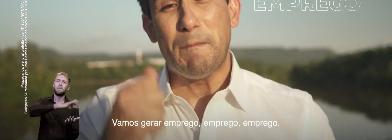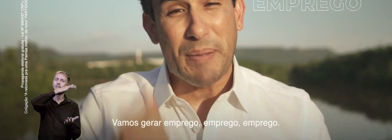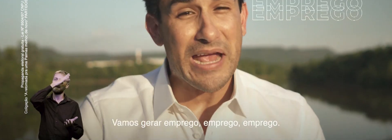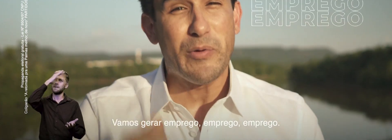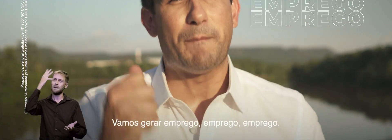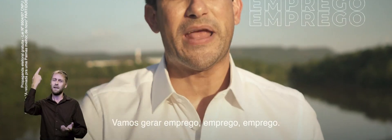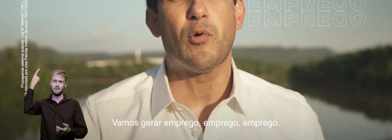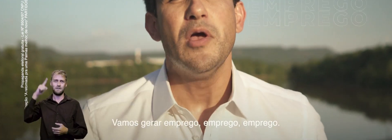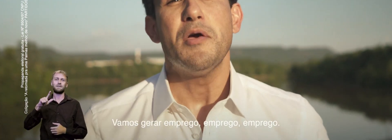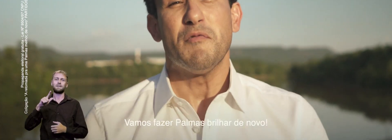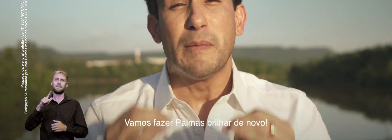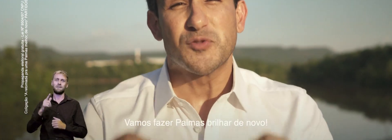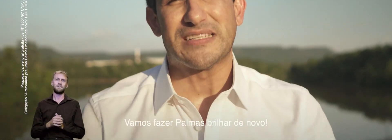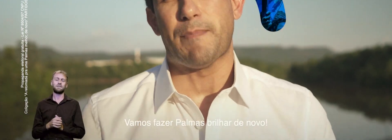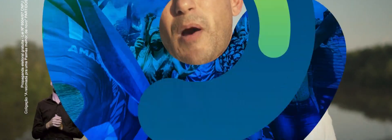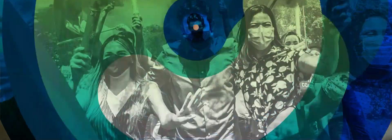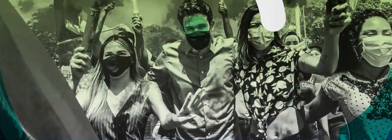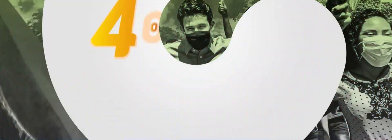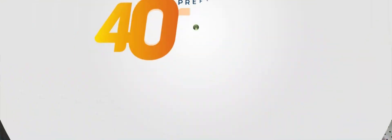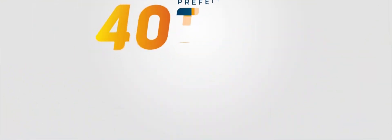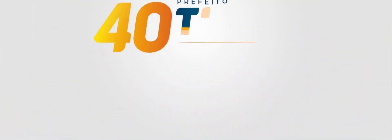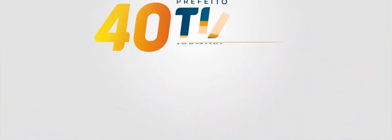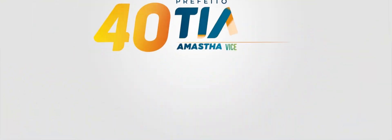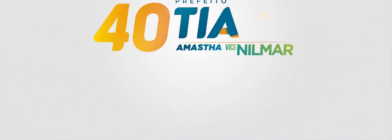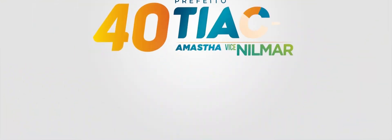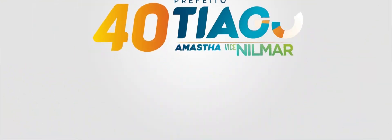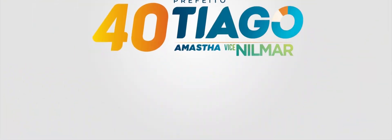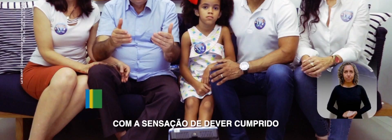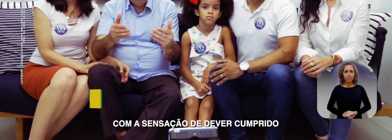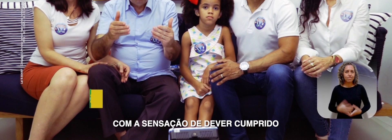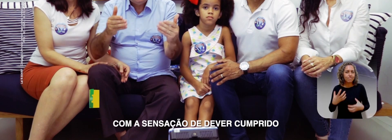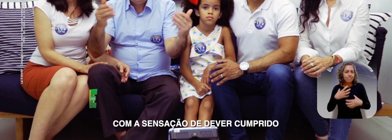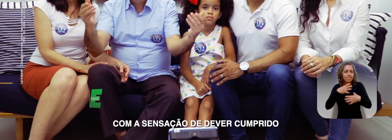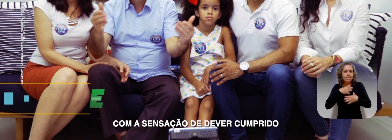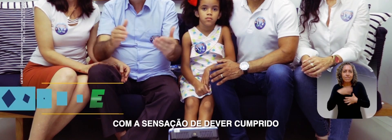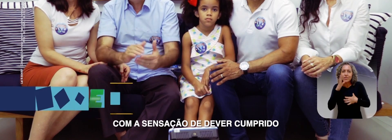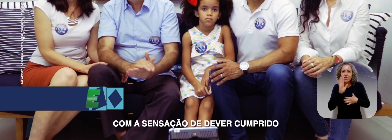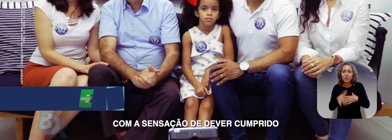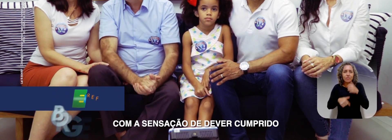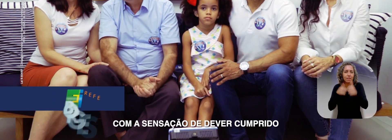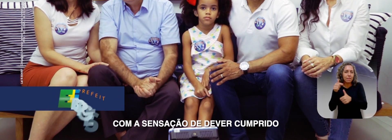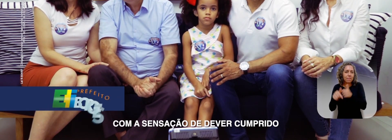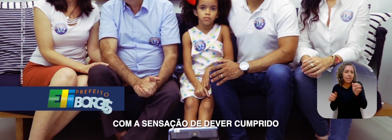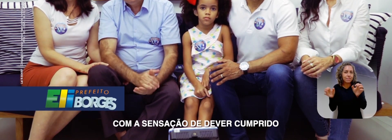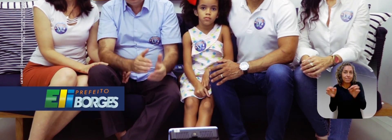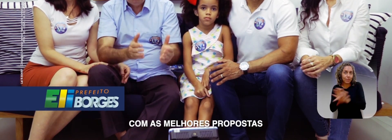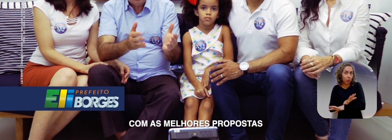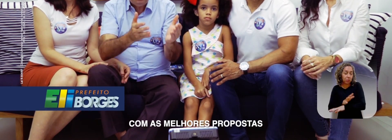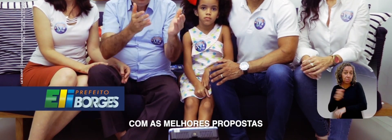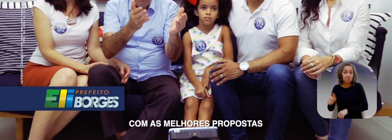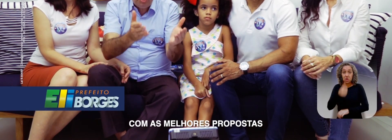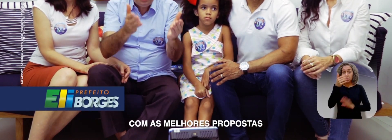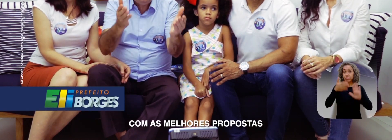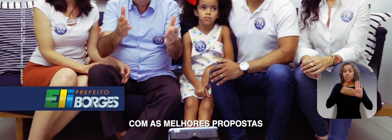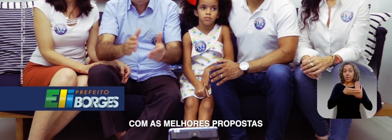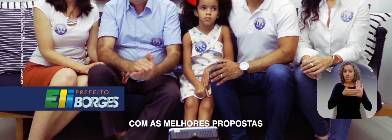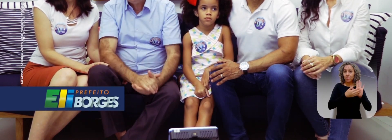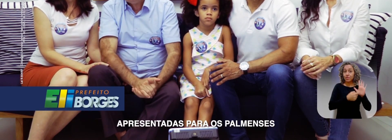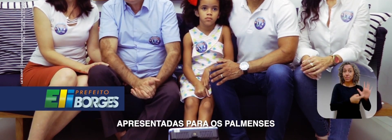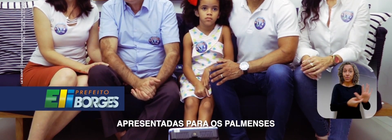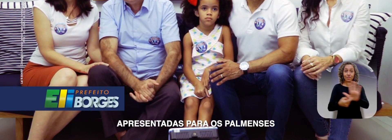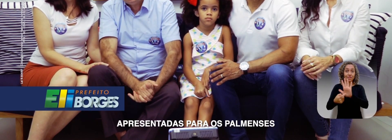emprego, emprego, emprego. Vamos fazer Palmas brilhar de novo. Com a sensação de dever cumprido, com as melhores